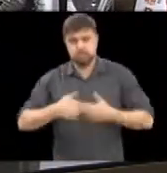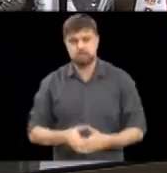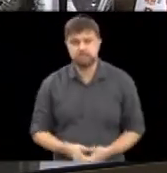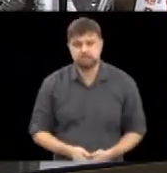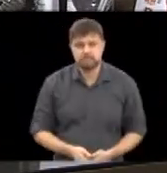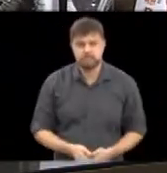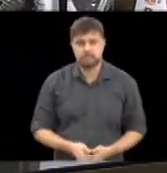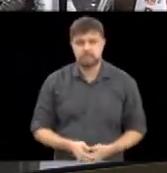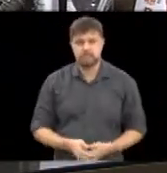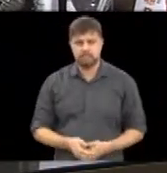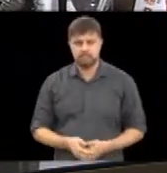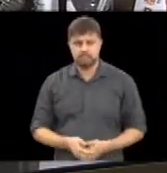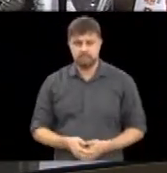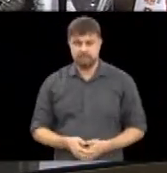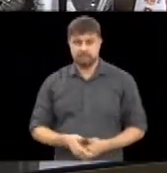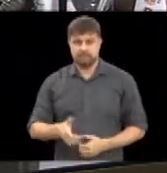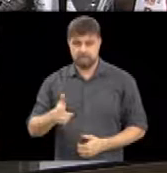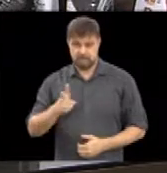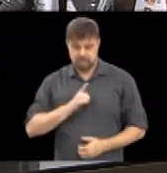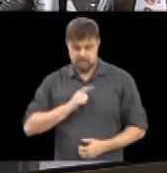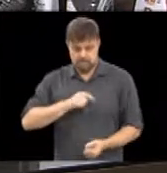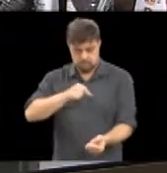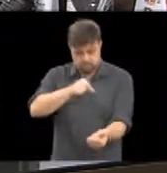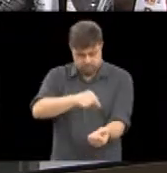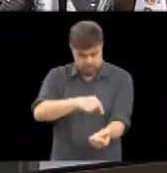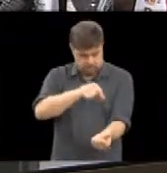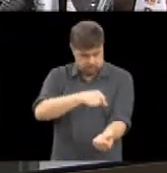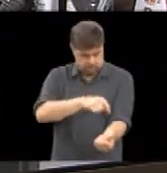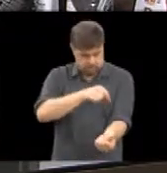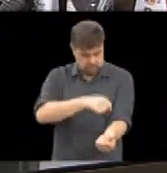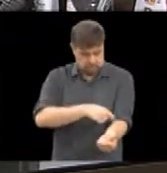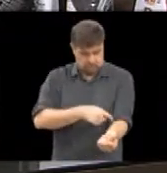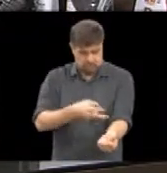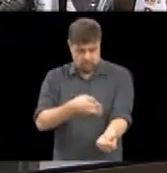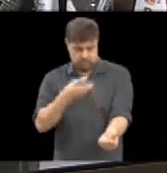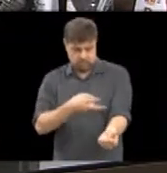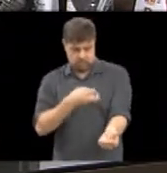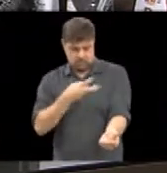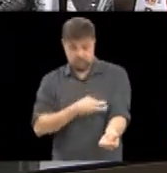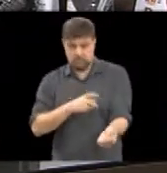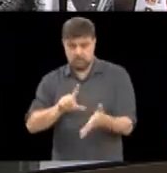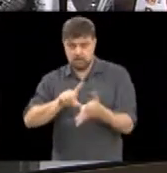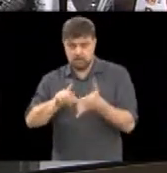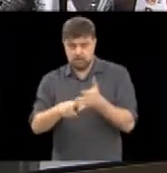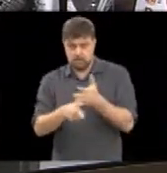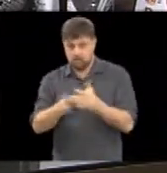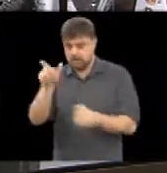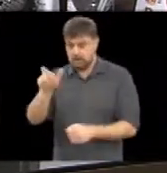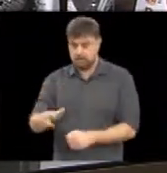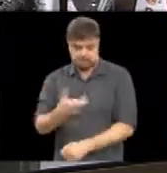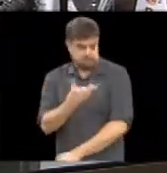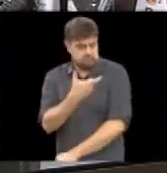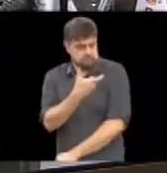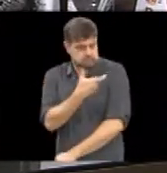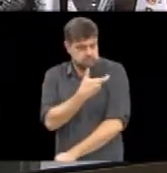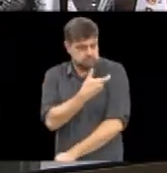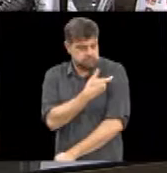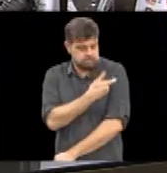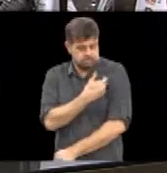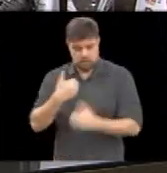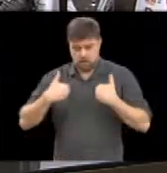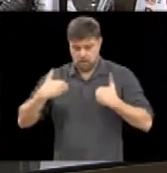vacinas, né? Então, são utilizados os extratos dos antígenos, que isso a pessoa vai criar